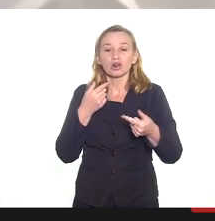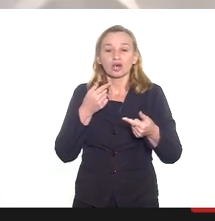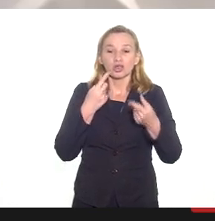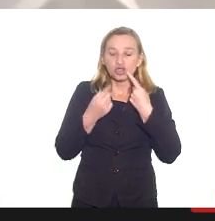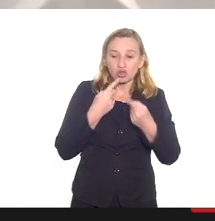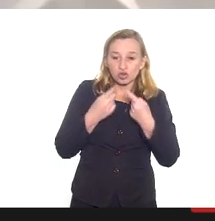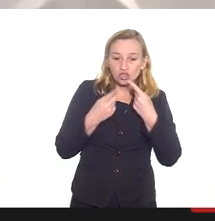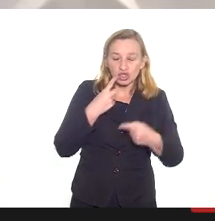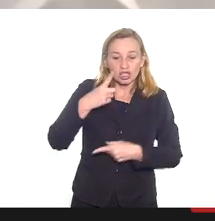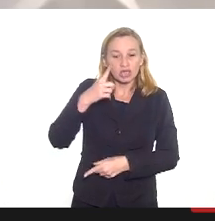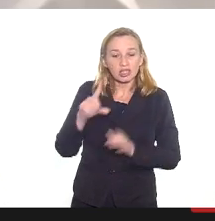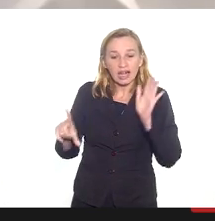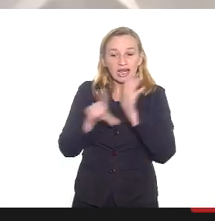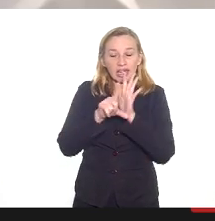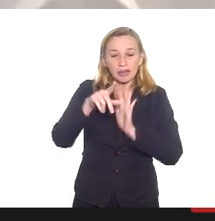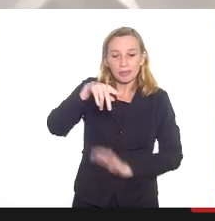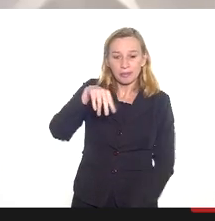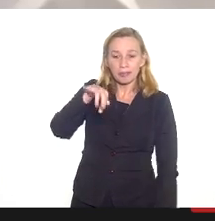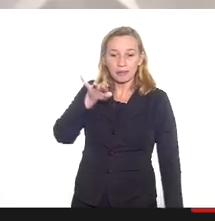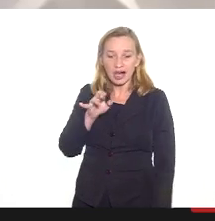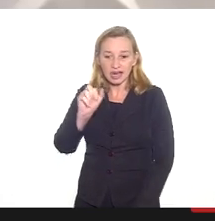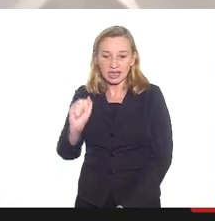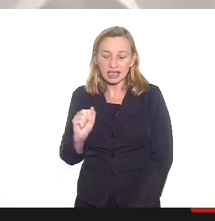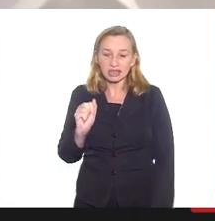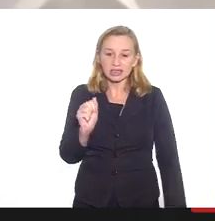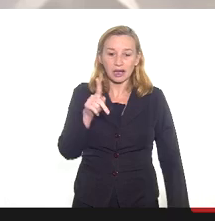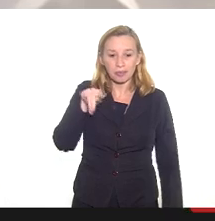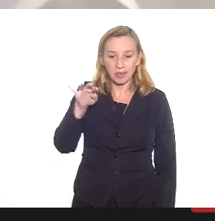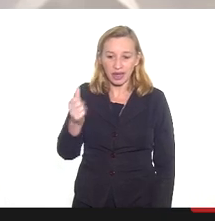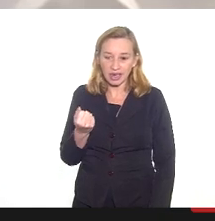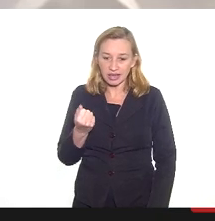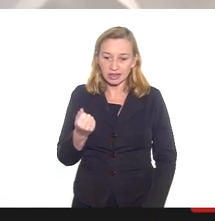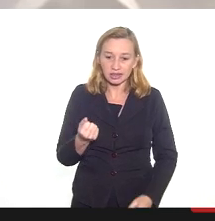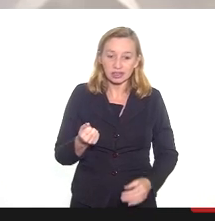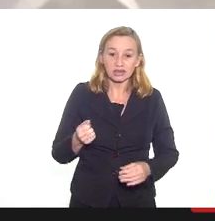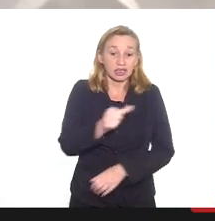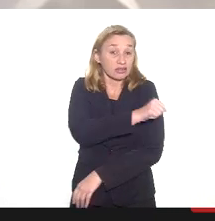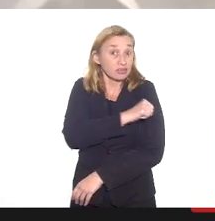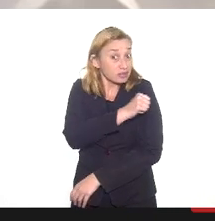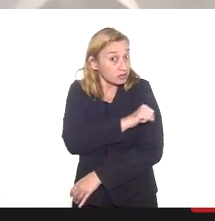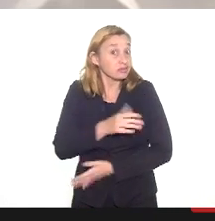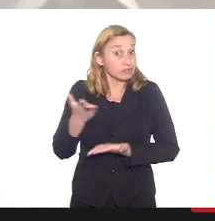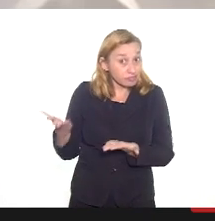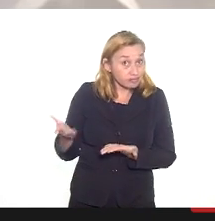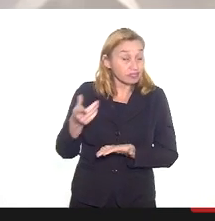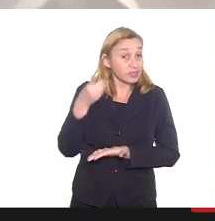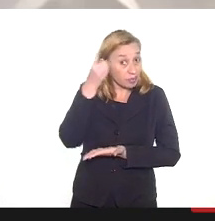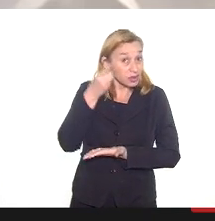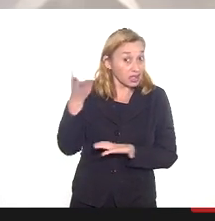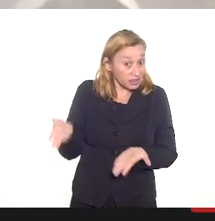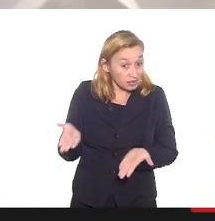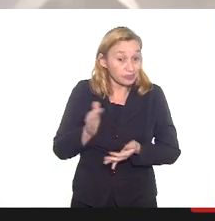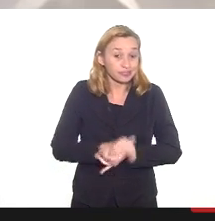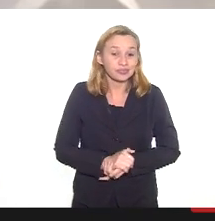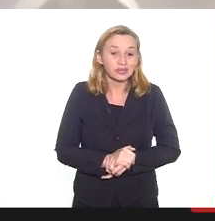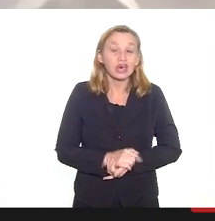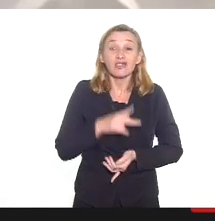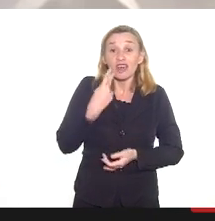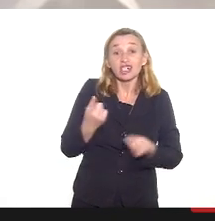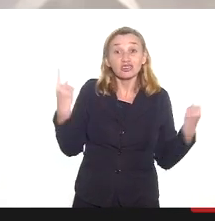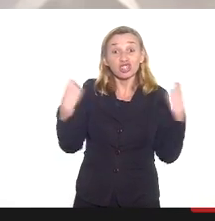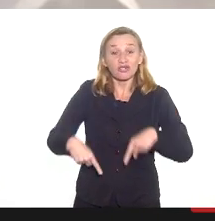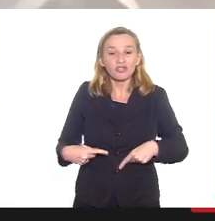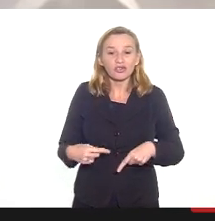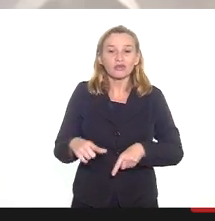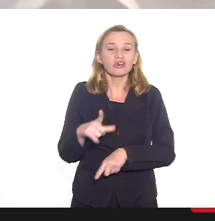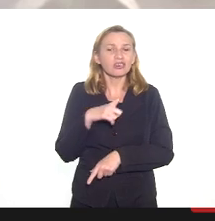Penha existe. É uma legislação de iniciativa da deputada enfermeira Rejane. Então, é só para dizer que o desafio que